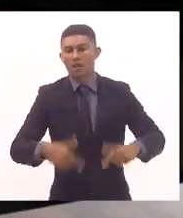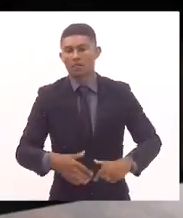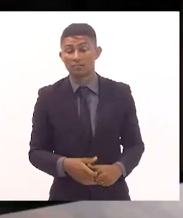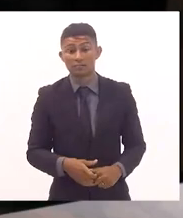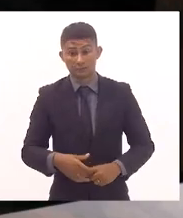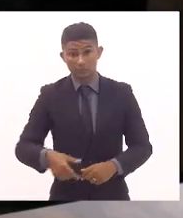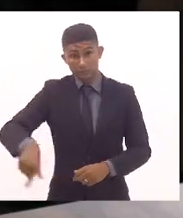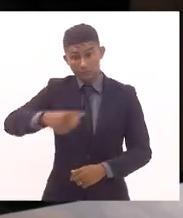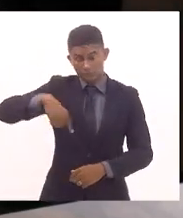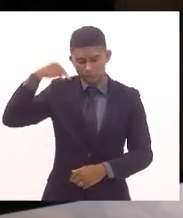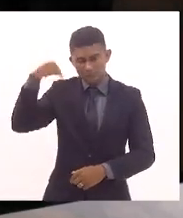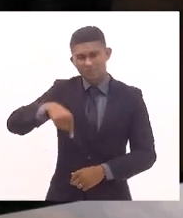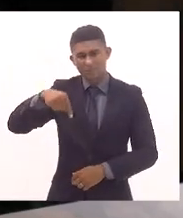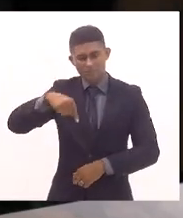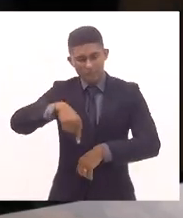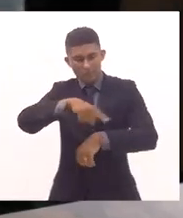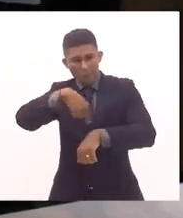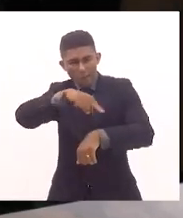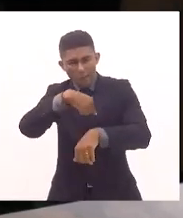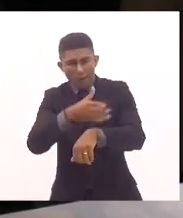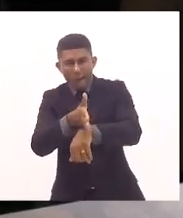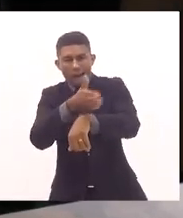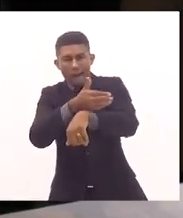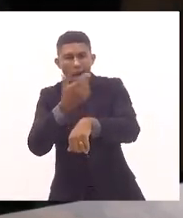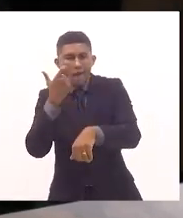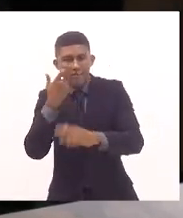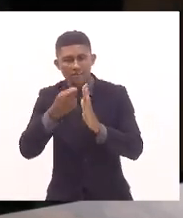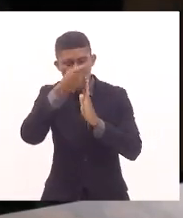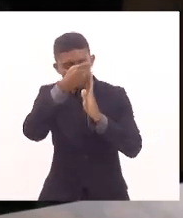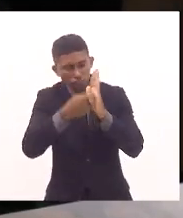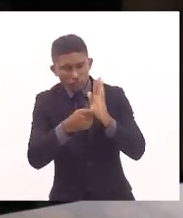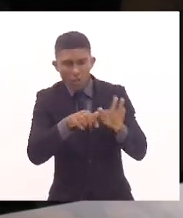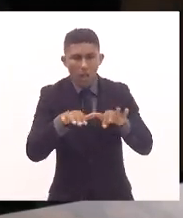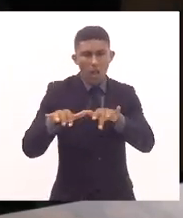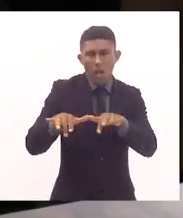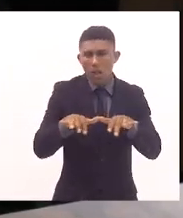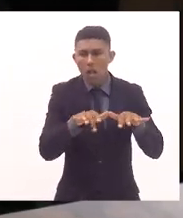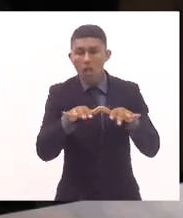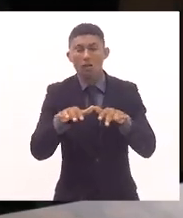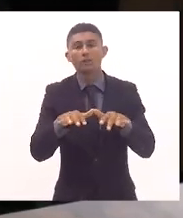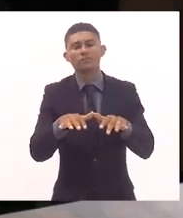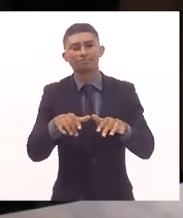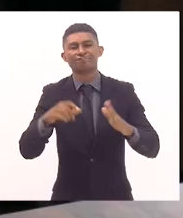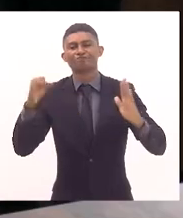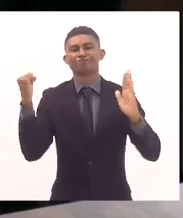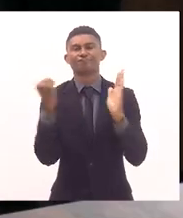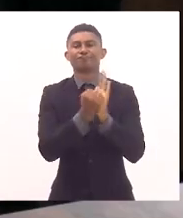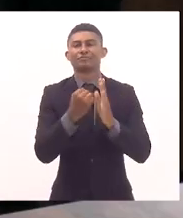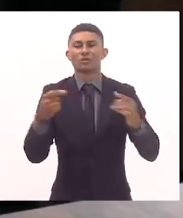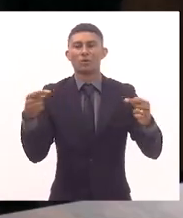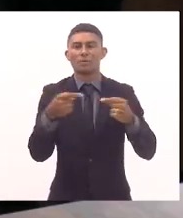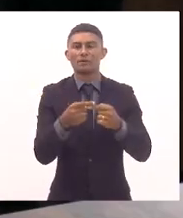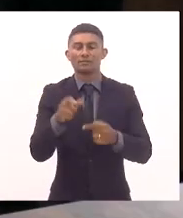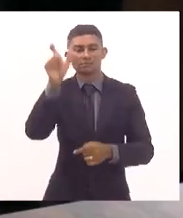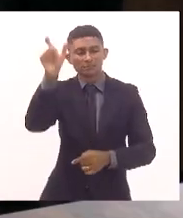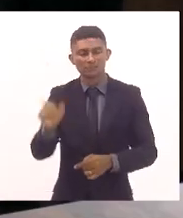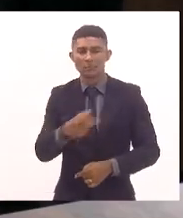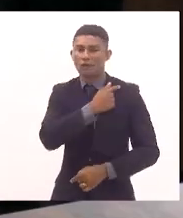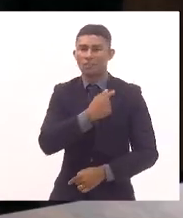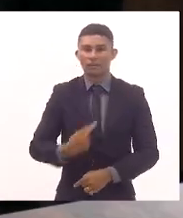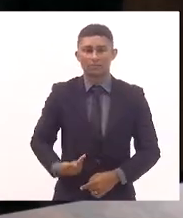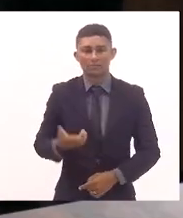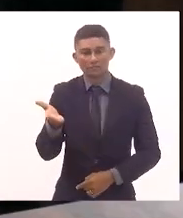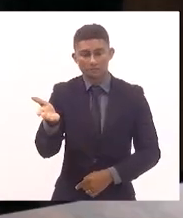Estivemos aqui nas últimas horas formatando esse texto definitivo, que é um marco da sua gestão, do governador Cláudio Castro e